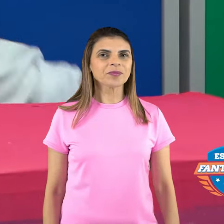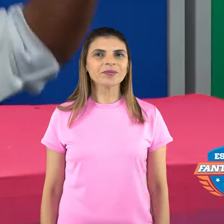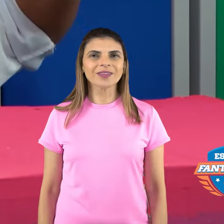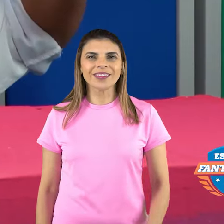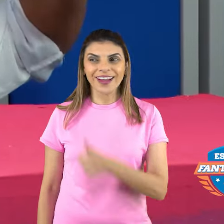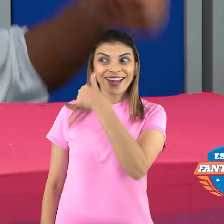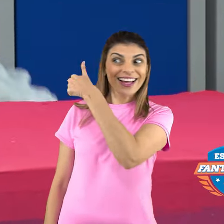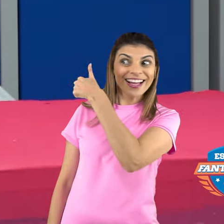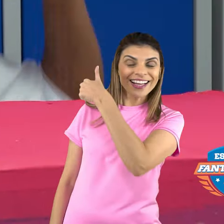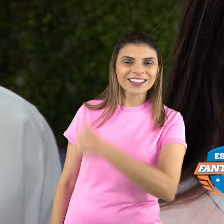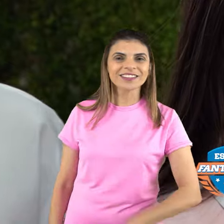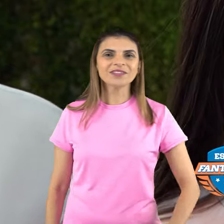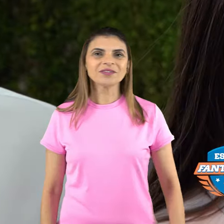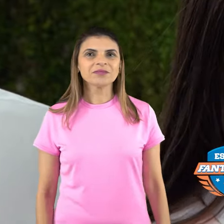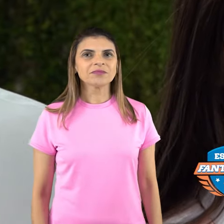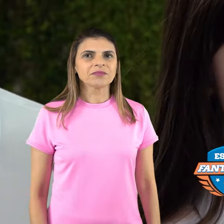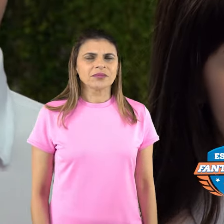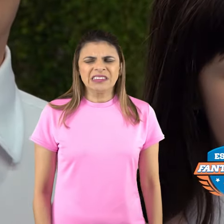Rafael.